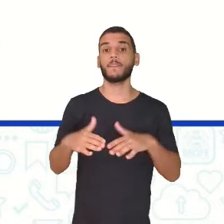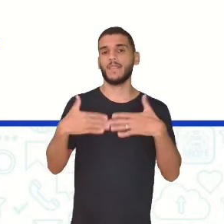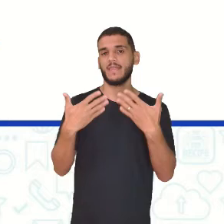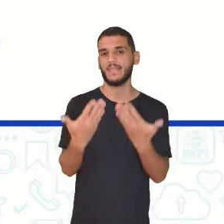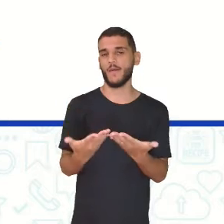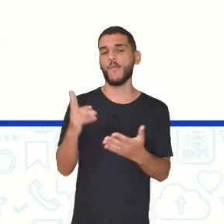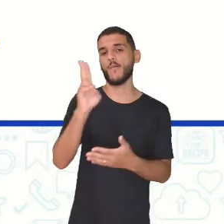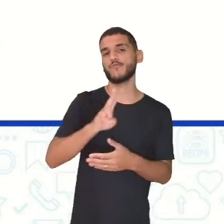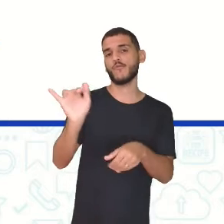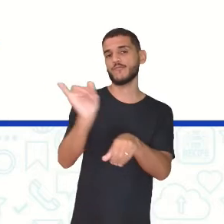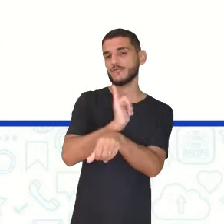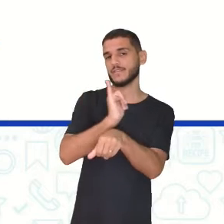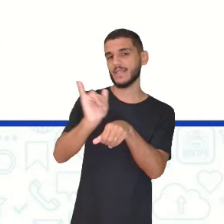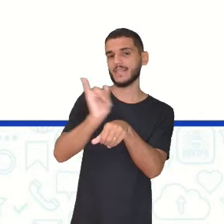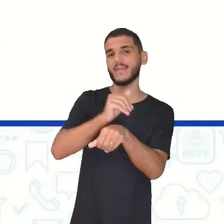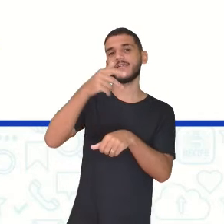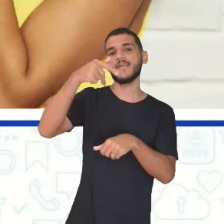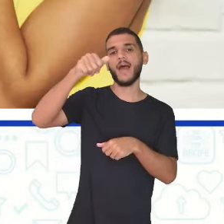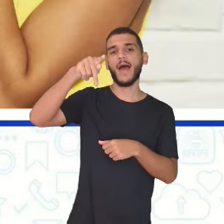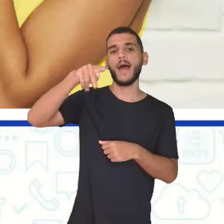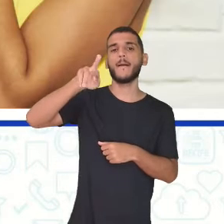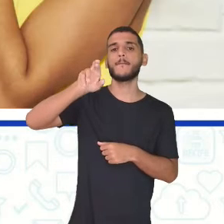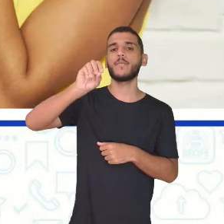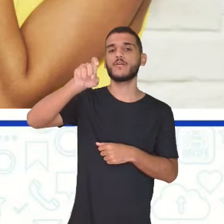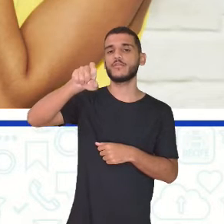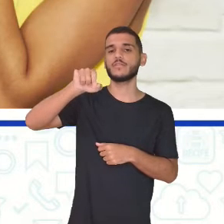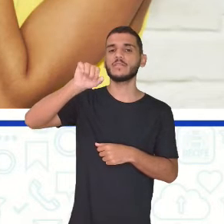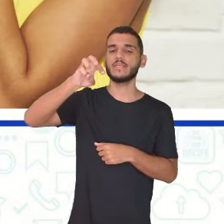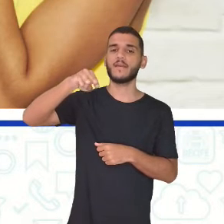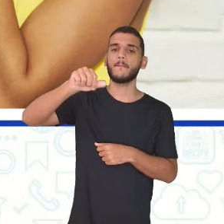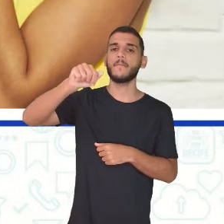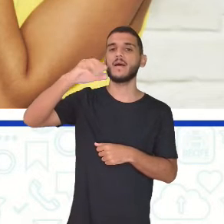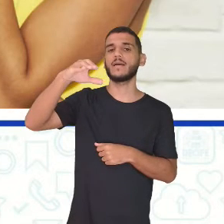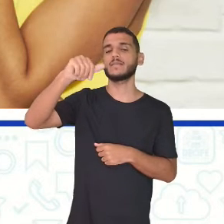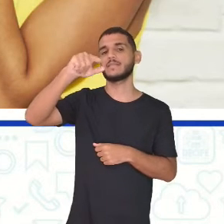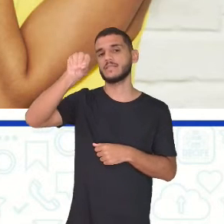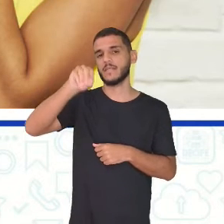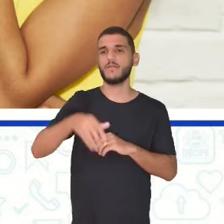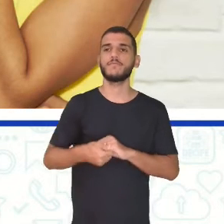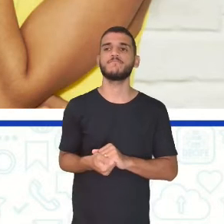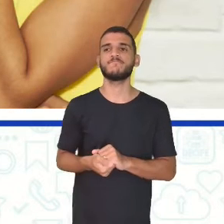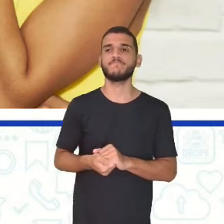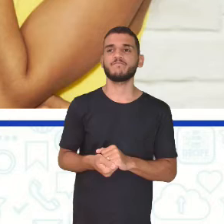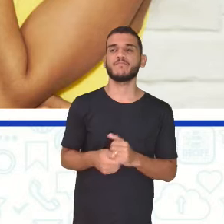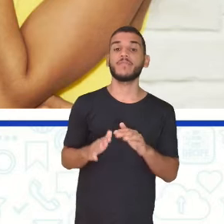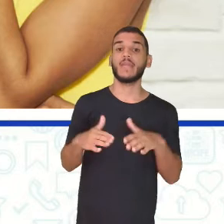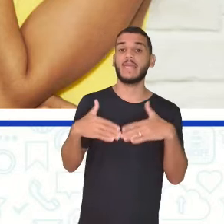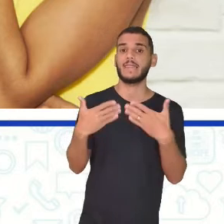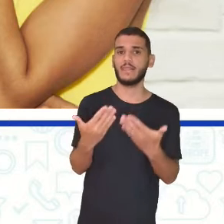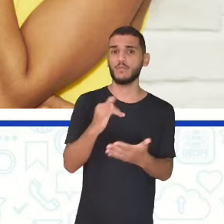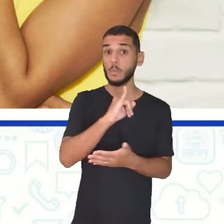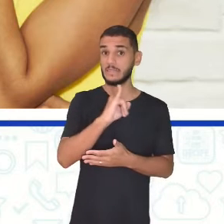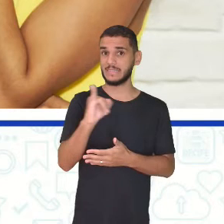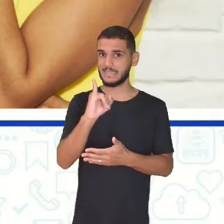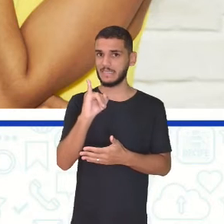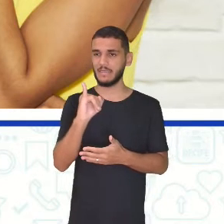a aproximação desses valores, beleza? Mas, se a gente quiser fazer essa aproximação